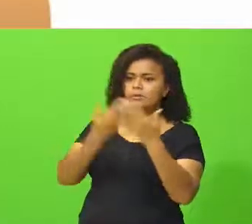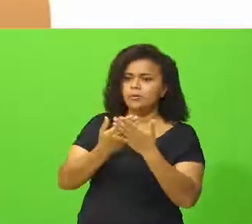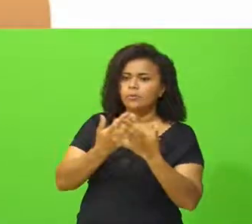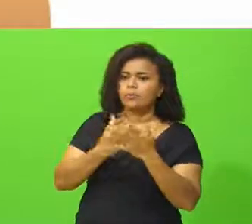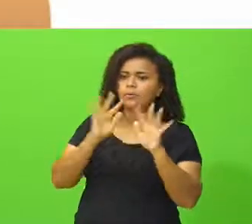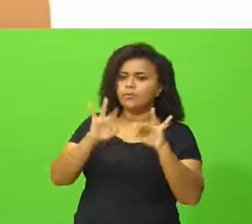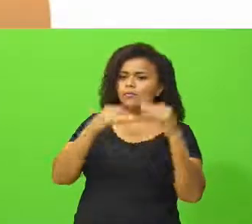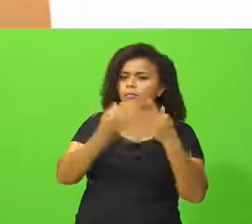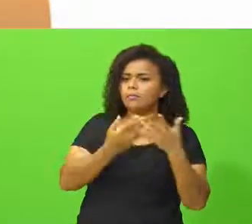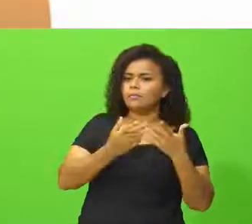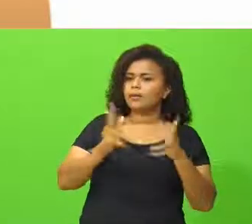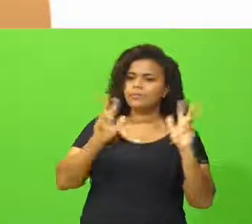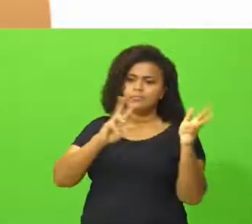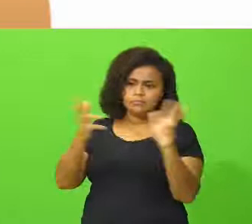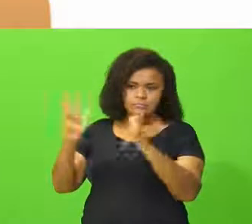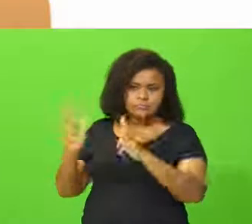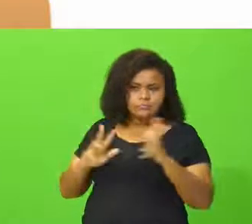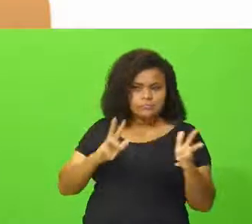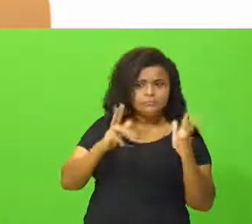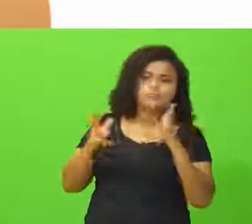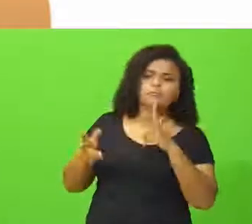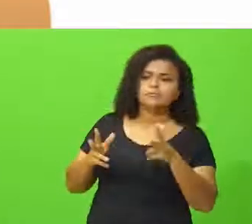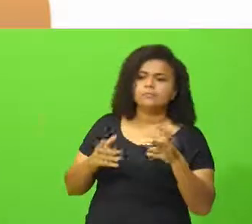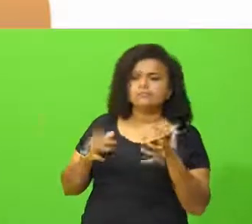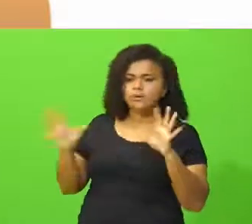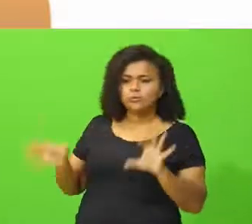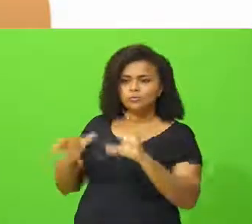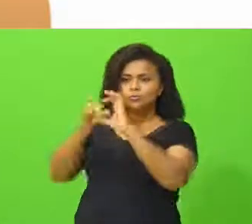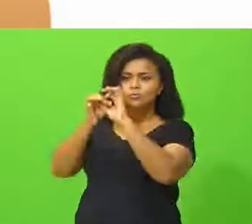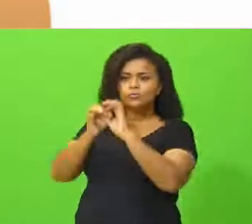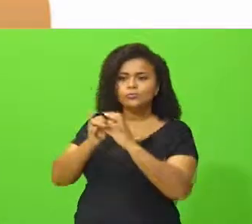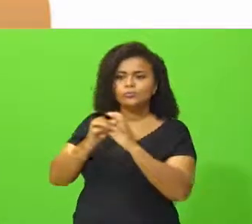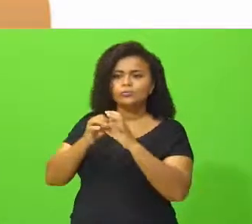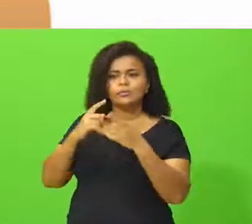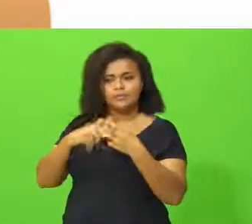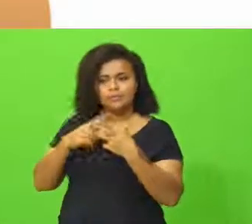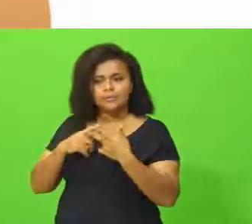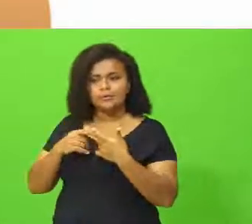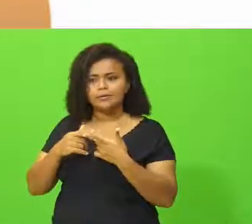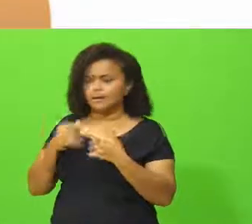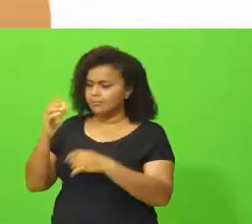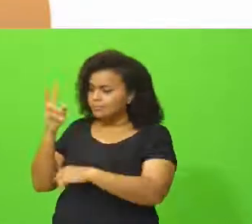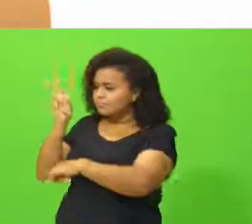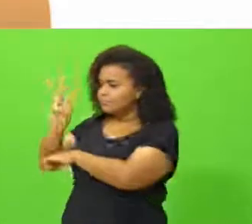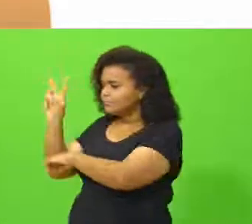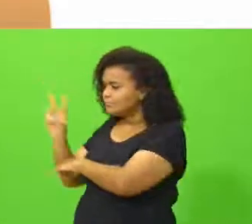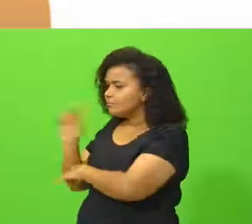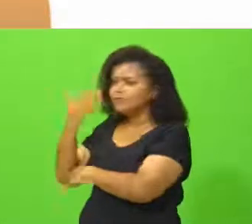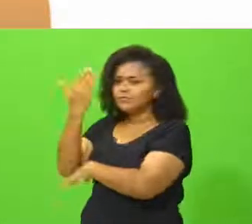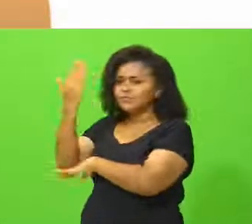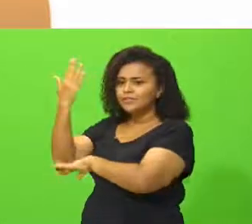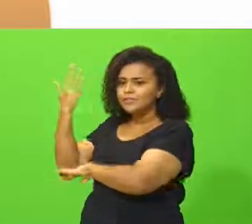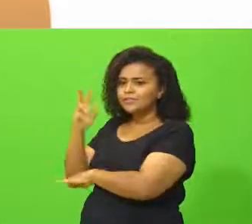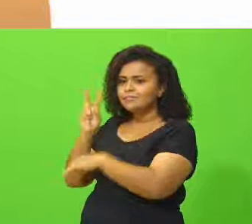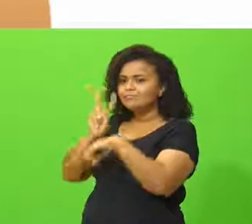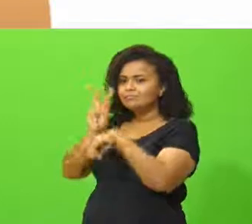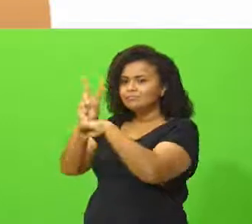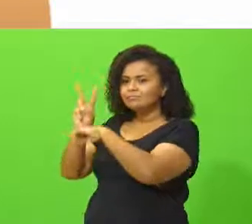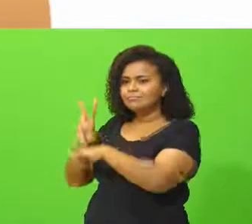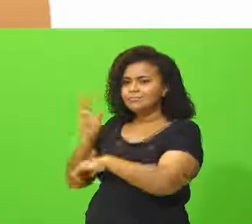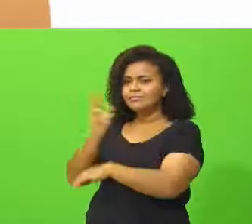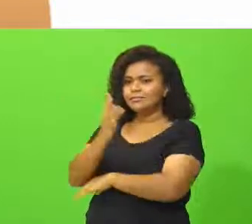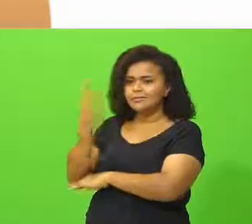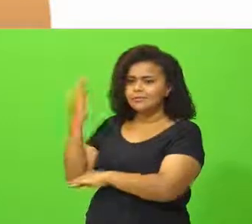própria família, o bem-estar familiar. Então, quando a gente fala na preservação do meio, então está relacionado a todas essas outras